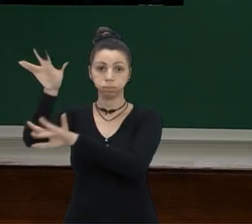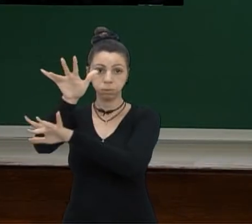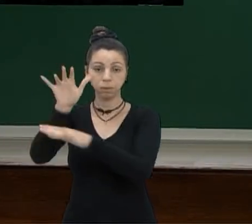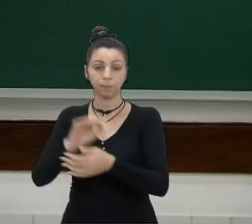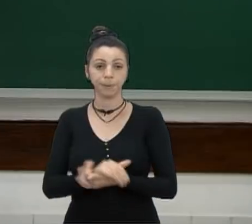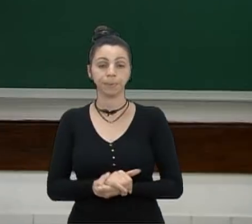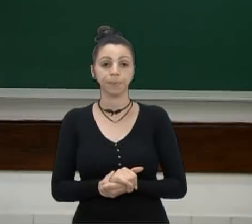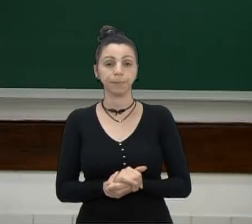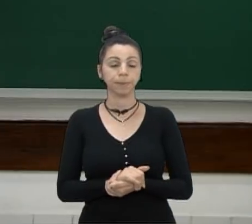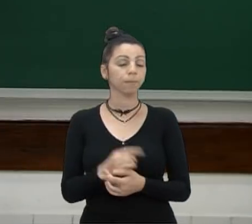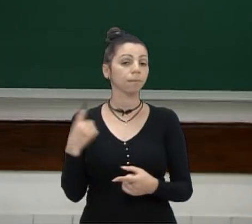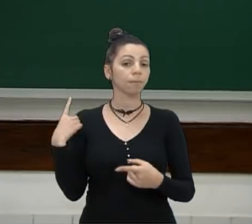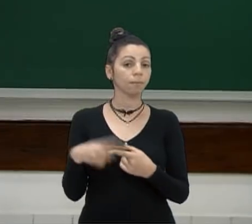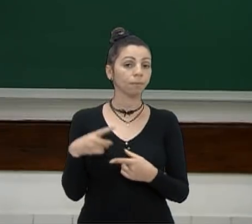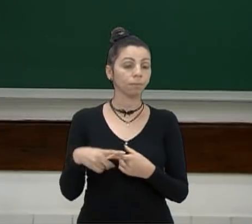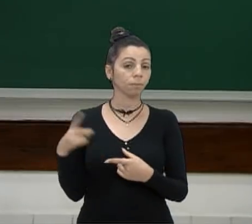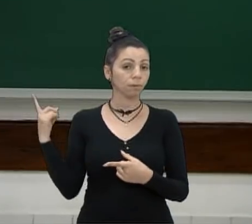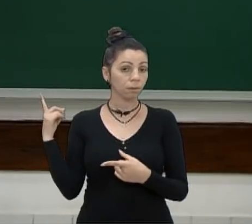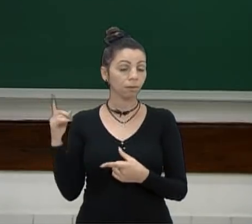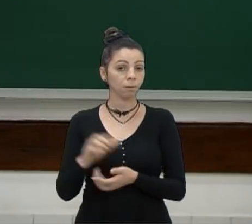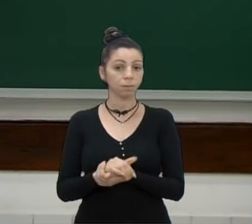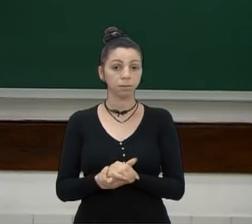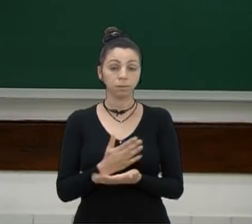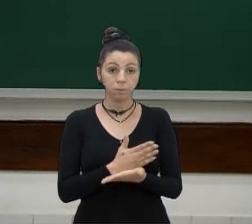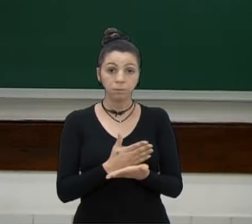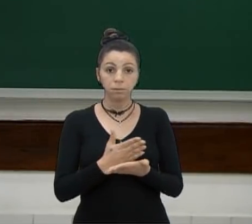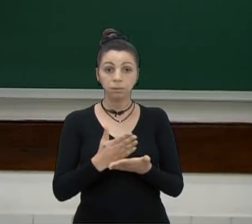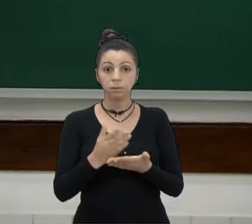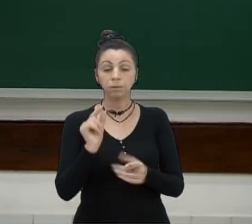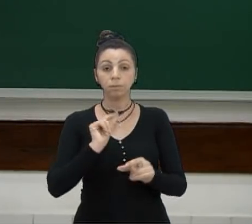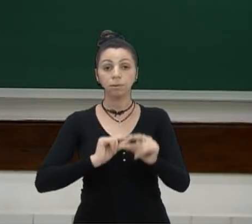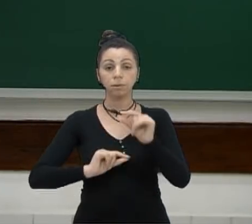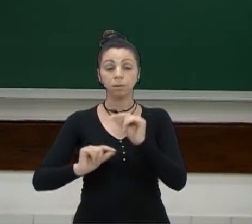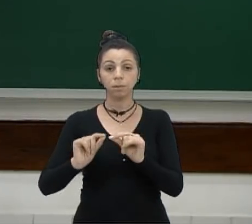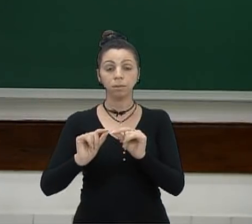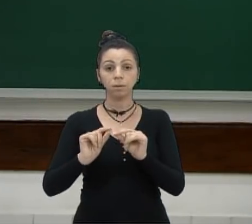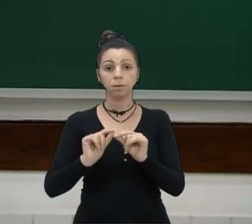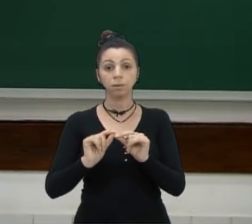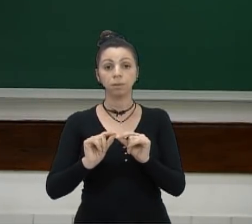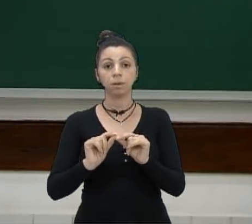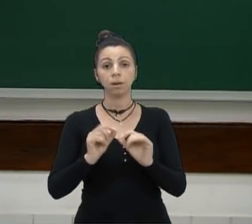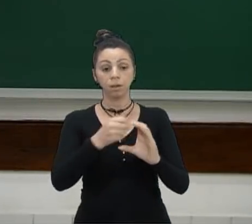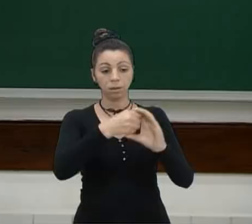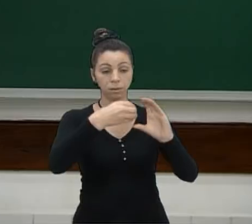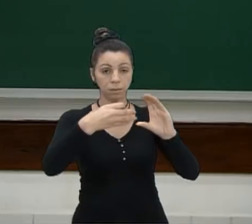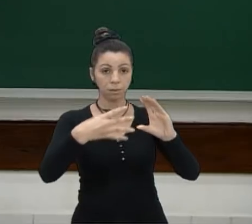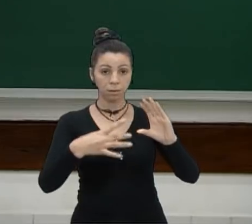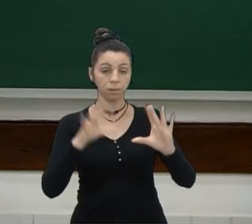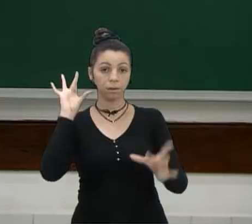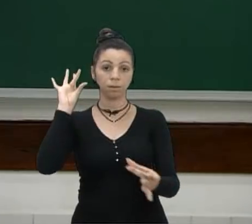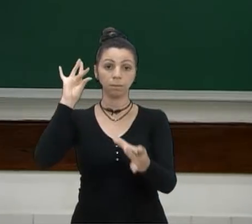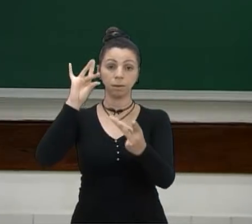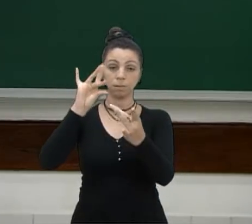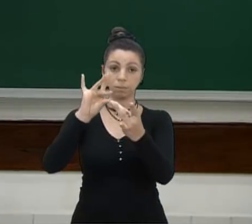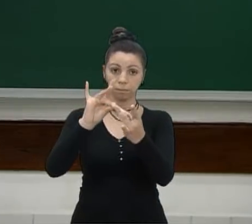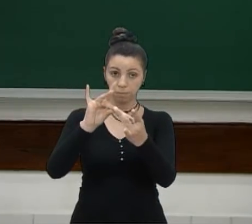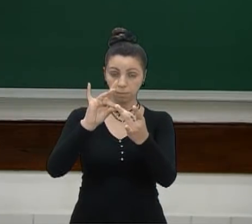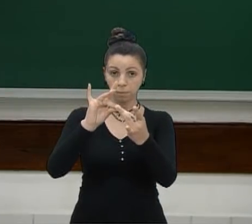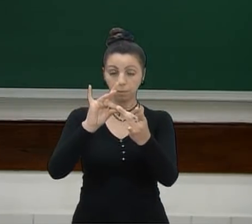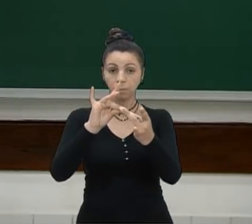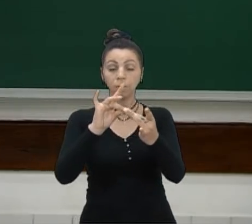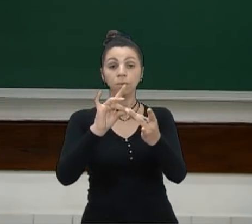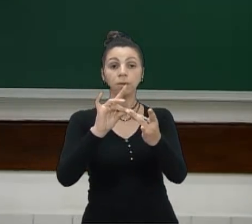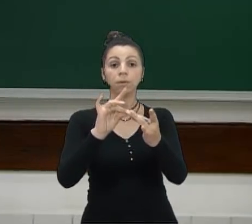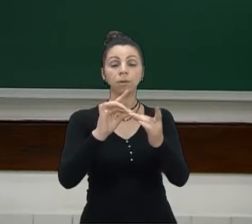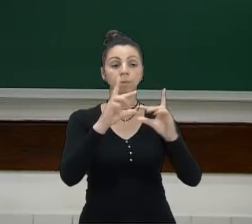animação para vocês? Porque hoje nós vamos falar das propriedades específicas nos líquidos e nos sólidos. Na aula passada a